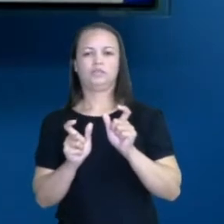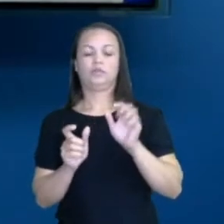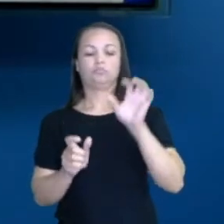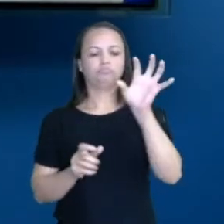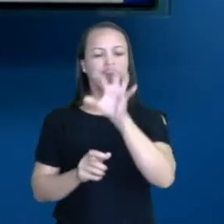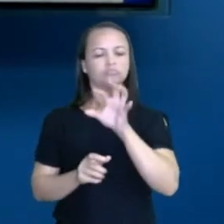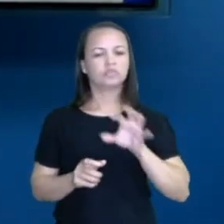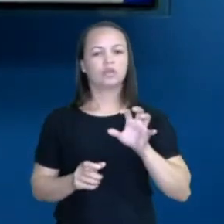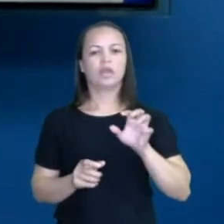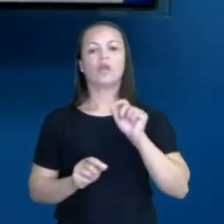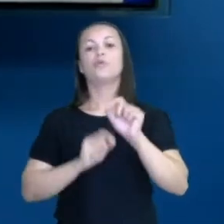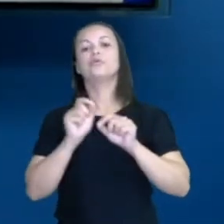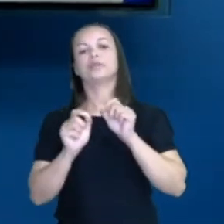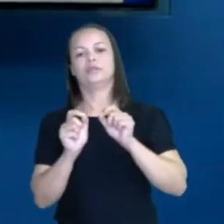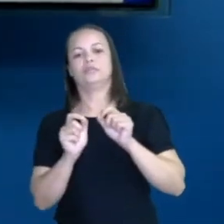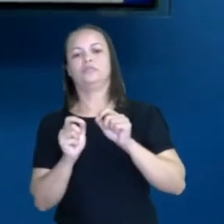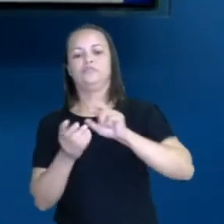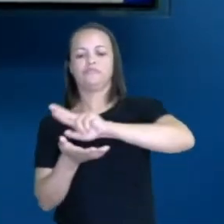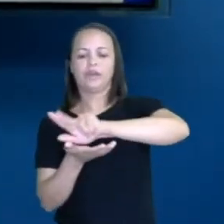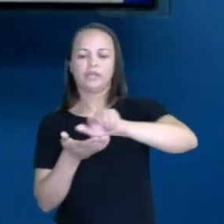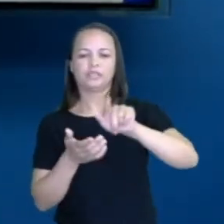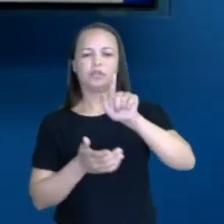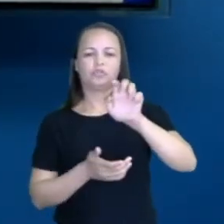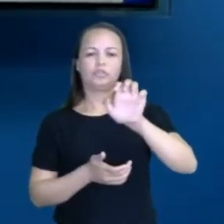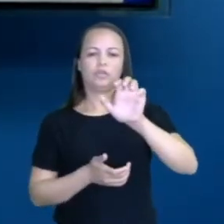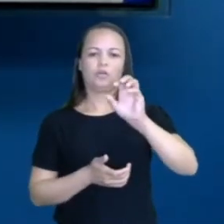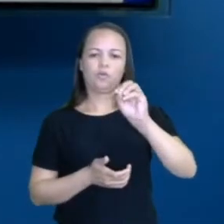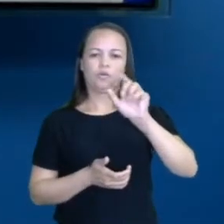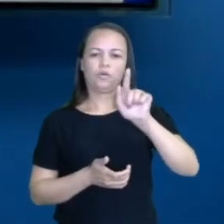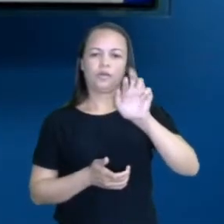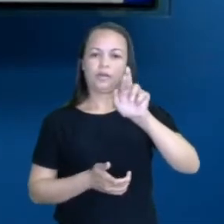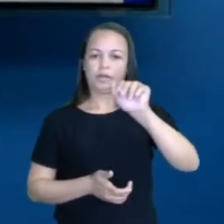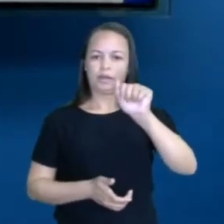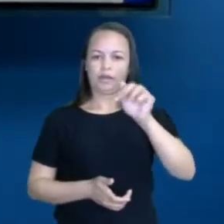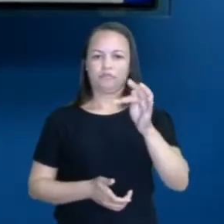chamamos de variação geográfica.